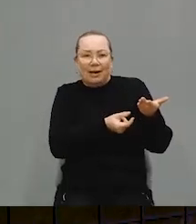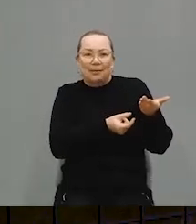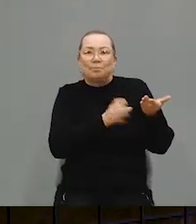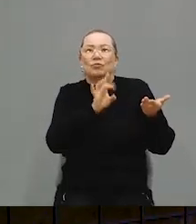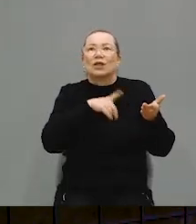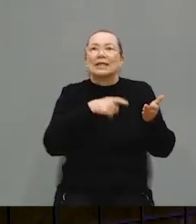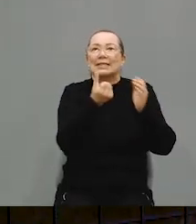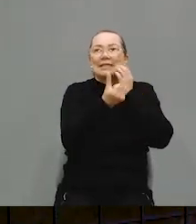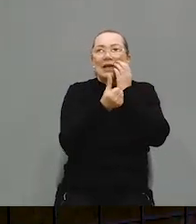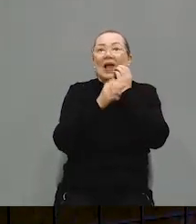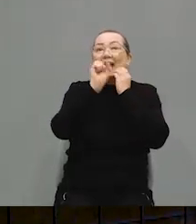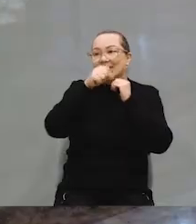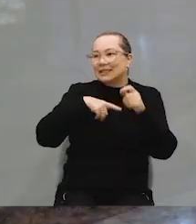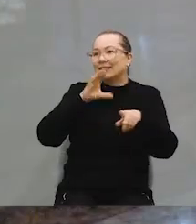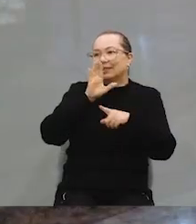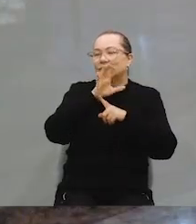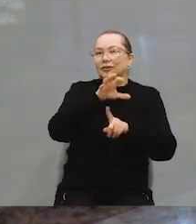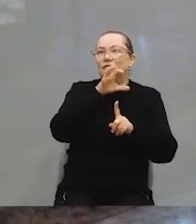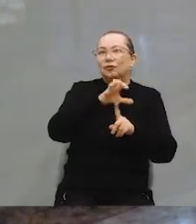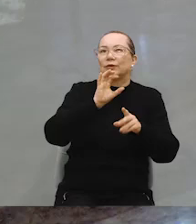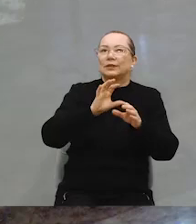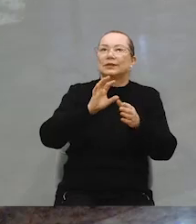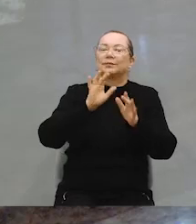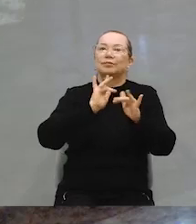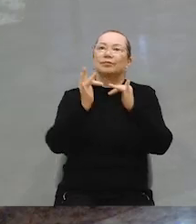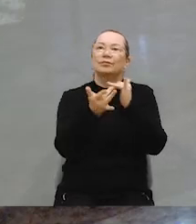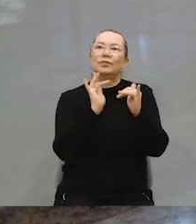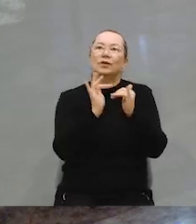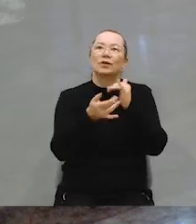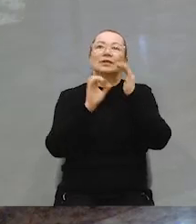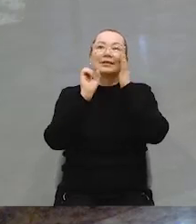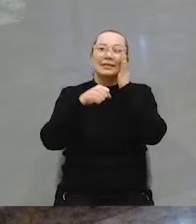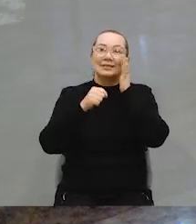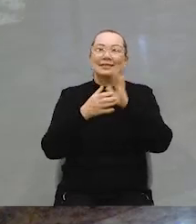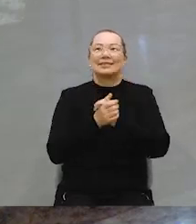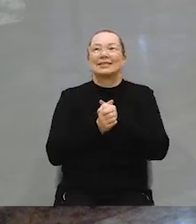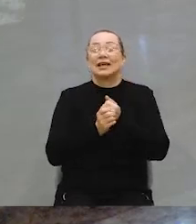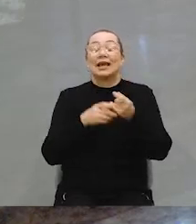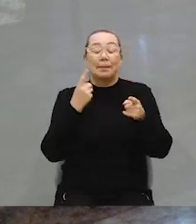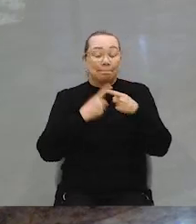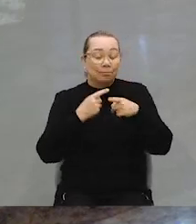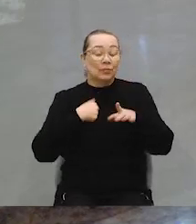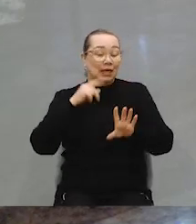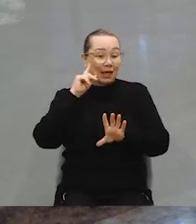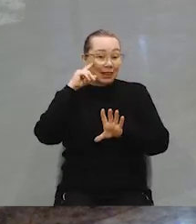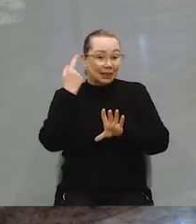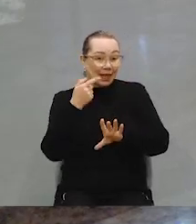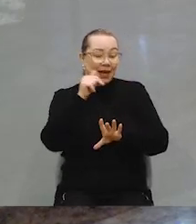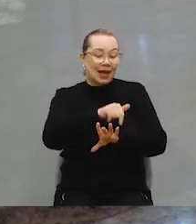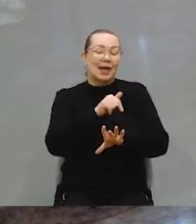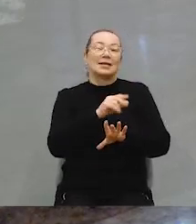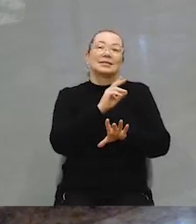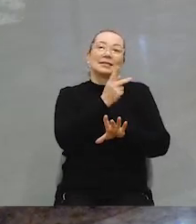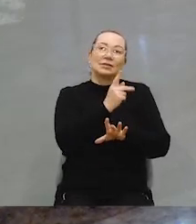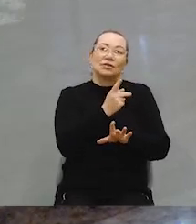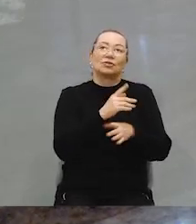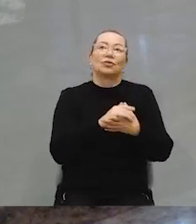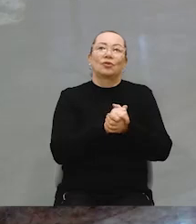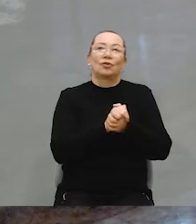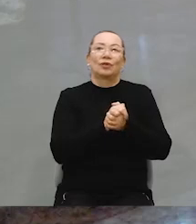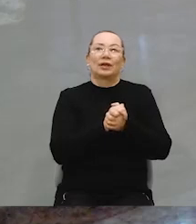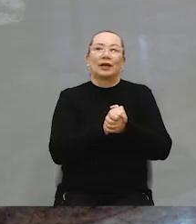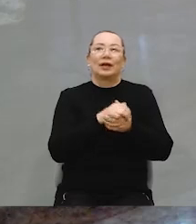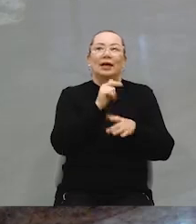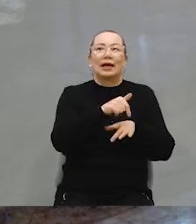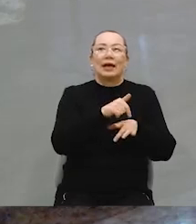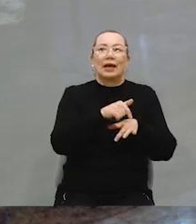estão influenciadas pela rede social. Né? É só para dar o start, né? Que a nossa ideia, a partir dessa historinha, ela estaria